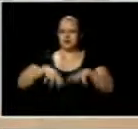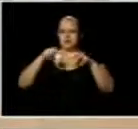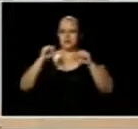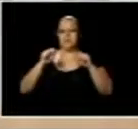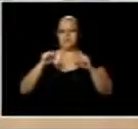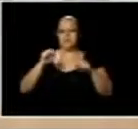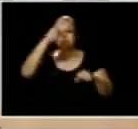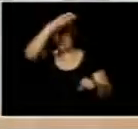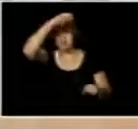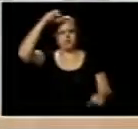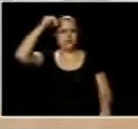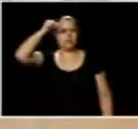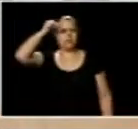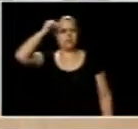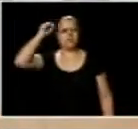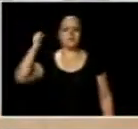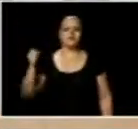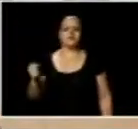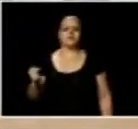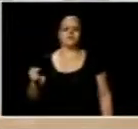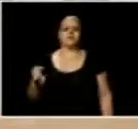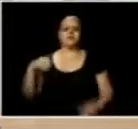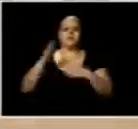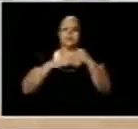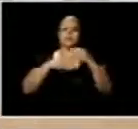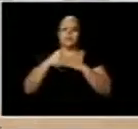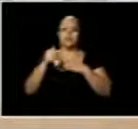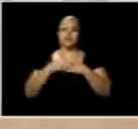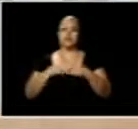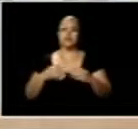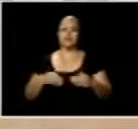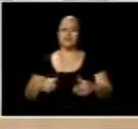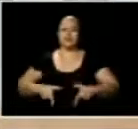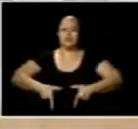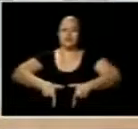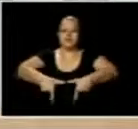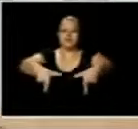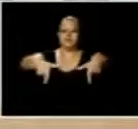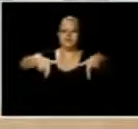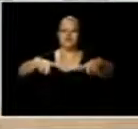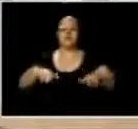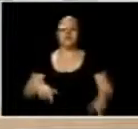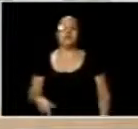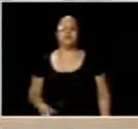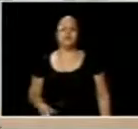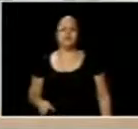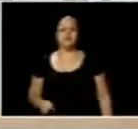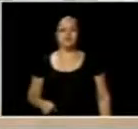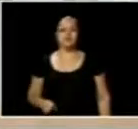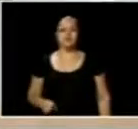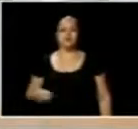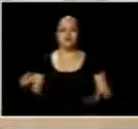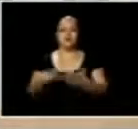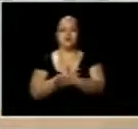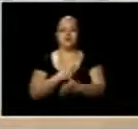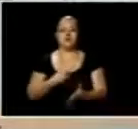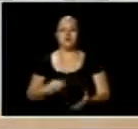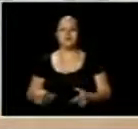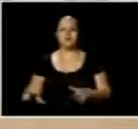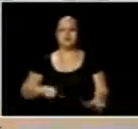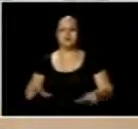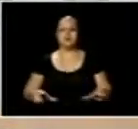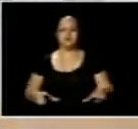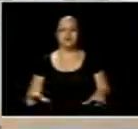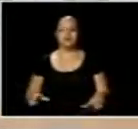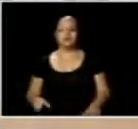irresponsável. Prefeito coloca funcionário de forma irresponsável numa pasta que ele poderia melhorar. A profissional aqui, prefeito em questão, ela